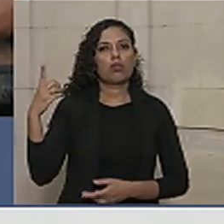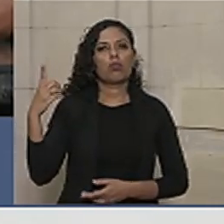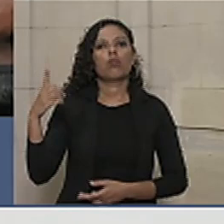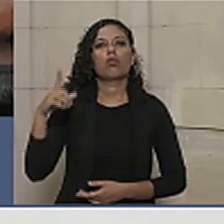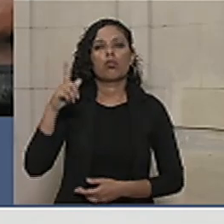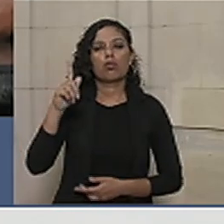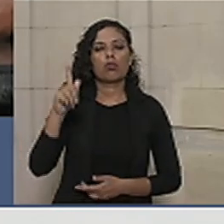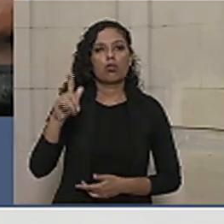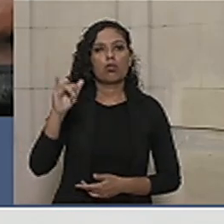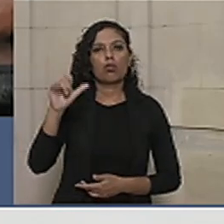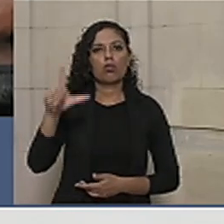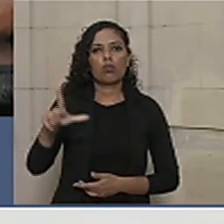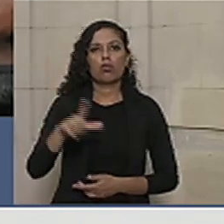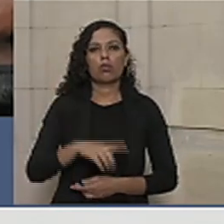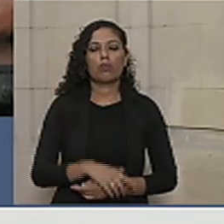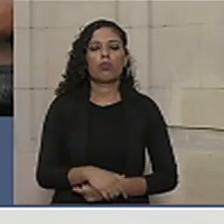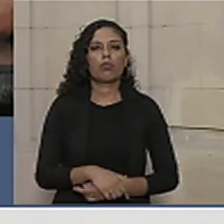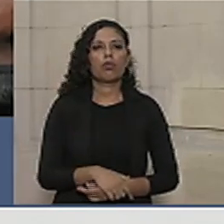Gil Viana.